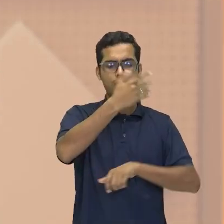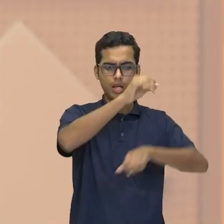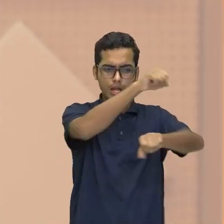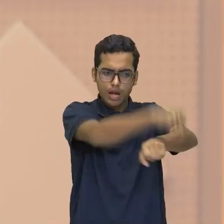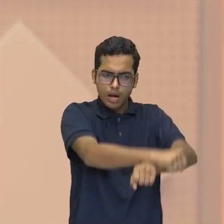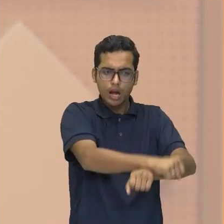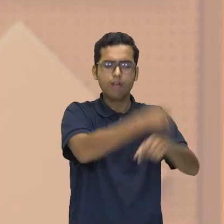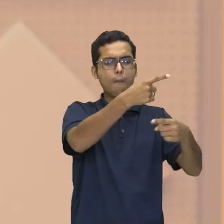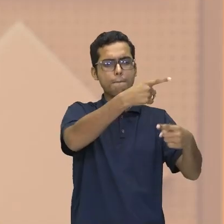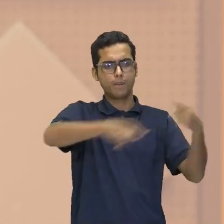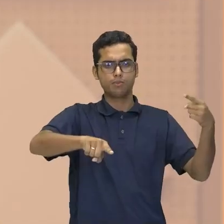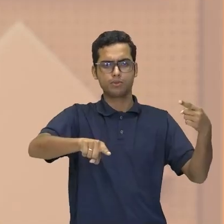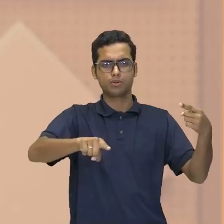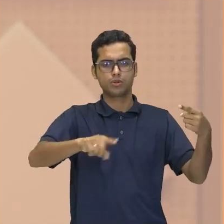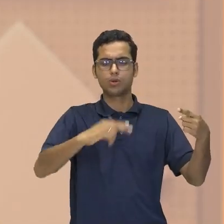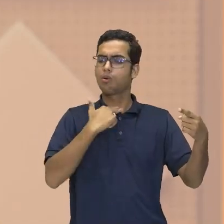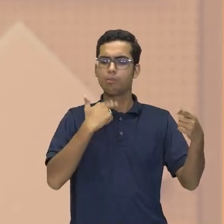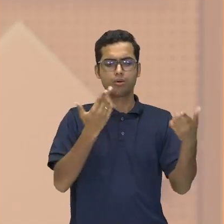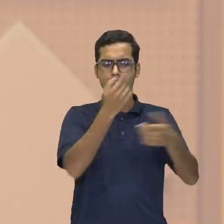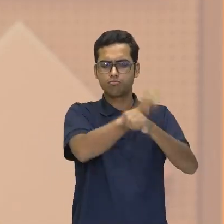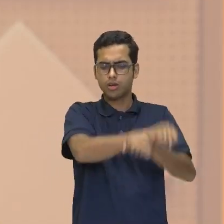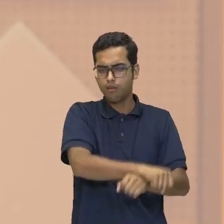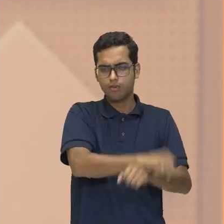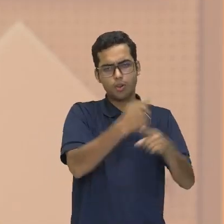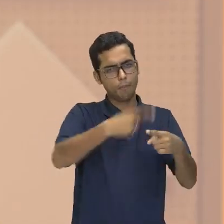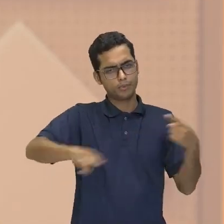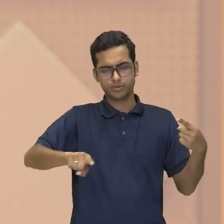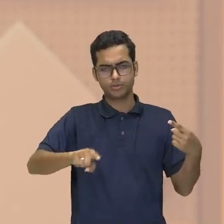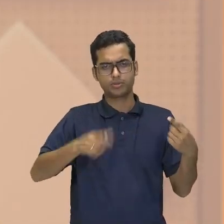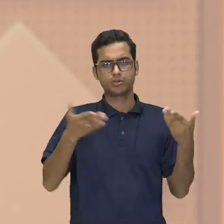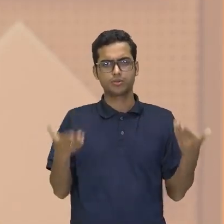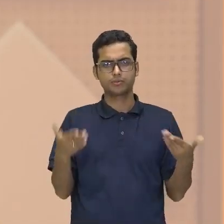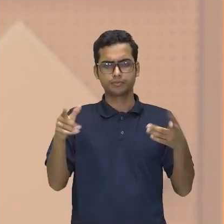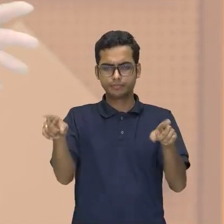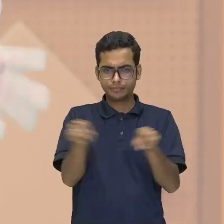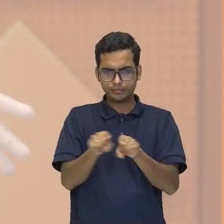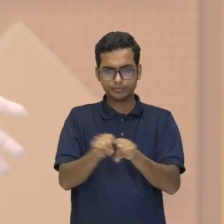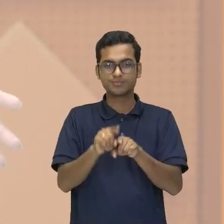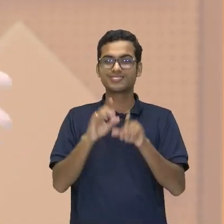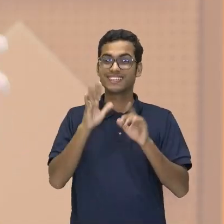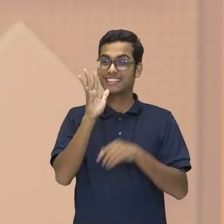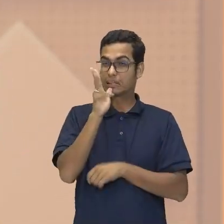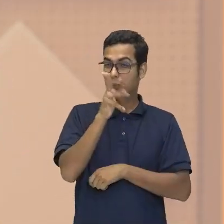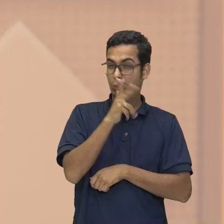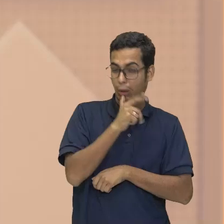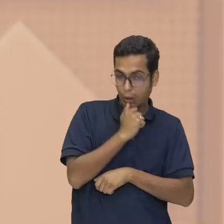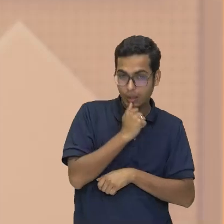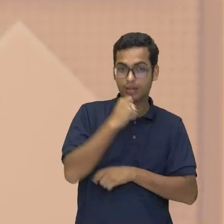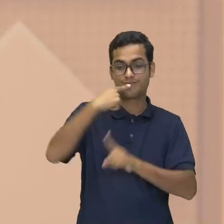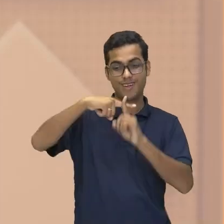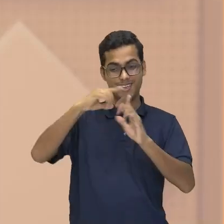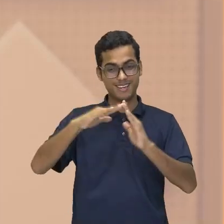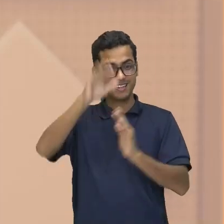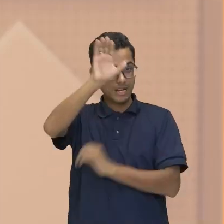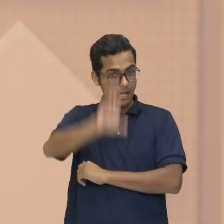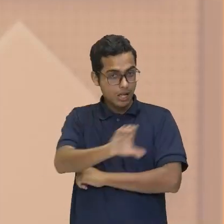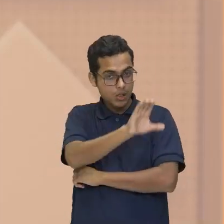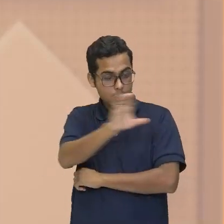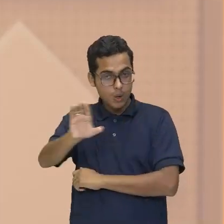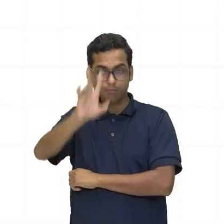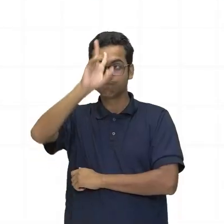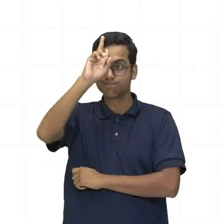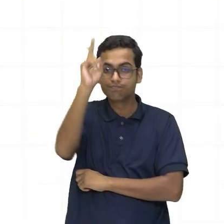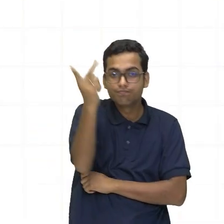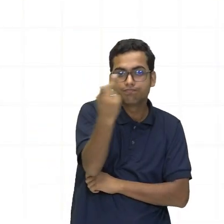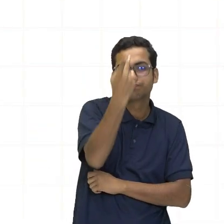da escravização, mas isso vai demorar um tempo muito grande, certo? Vamos lá para a escravização